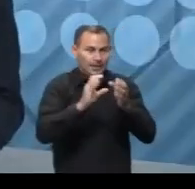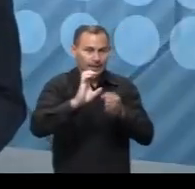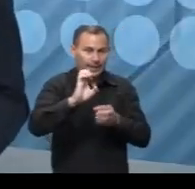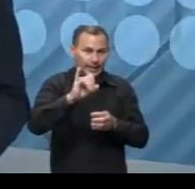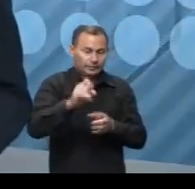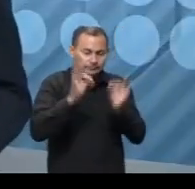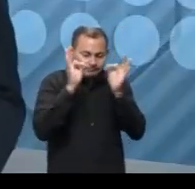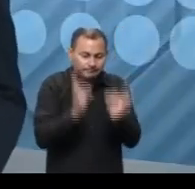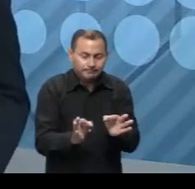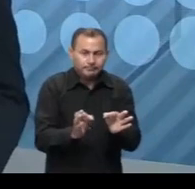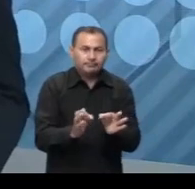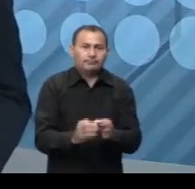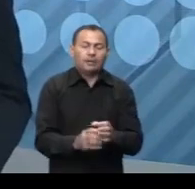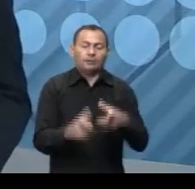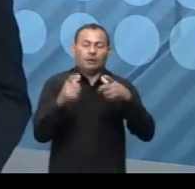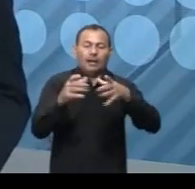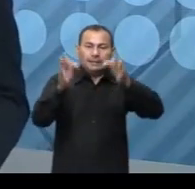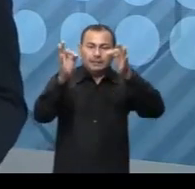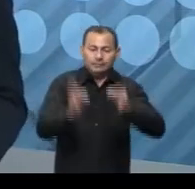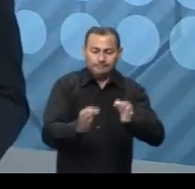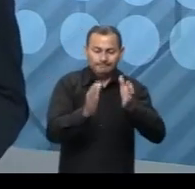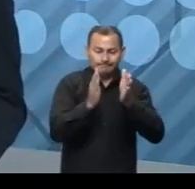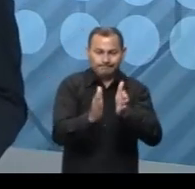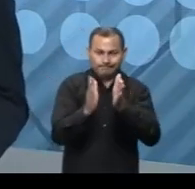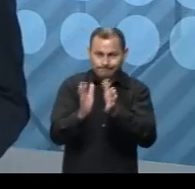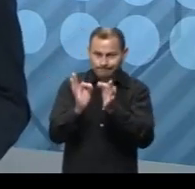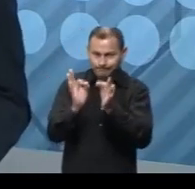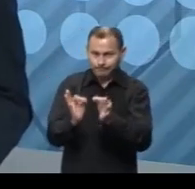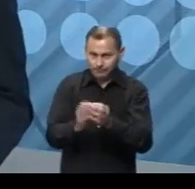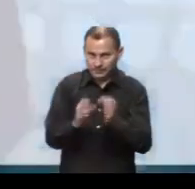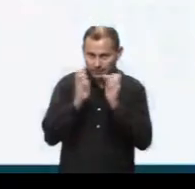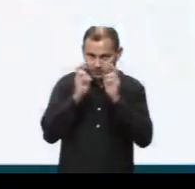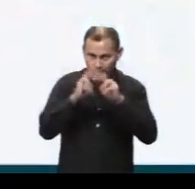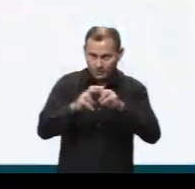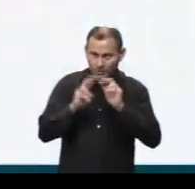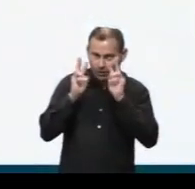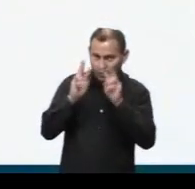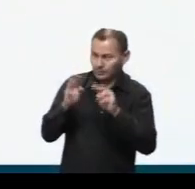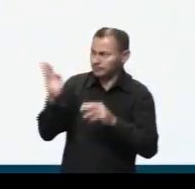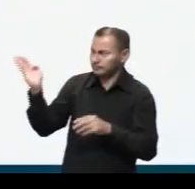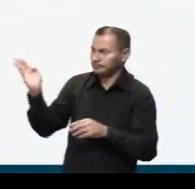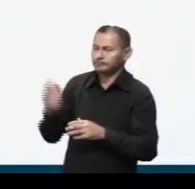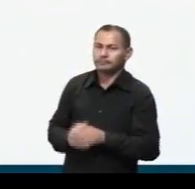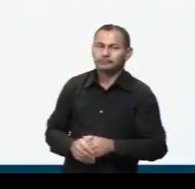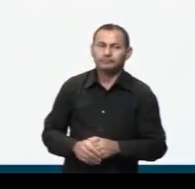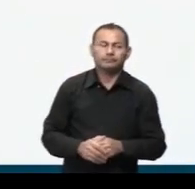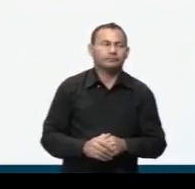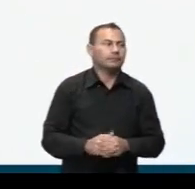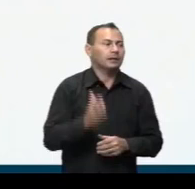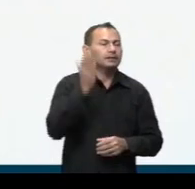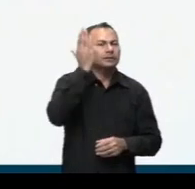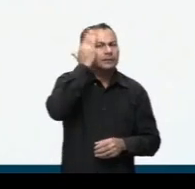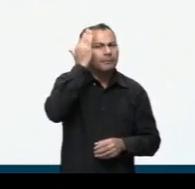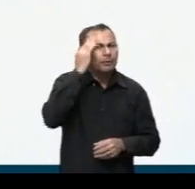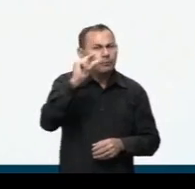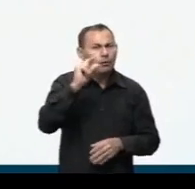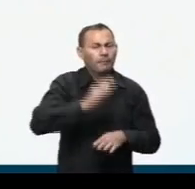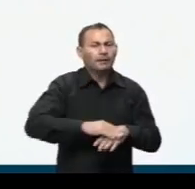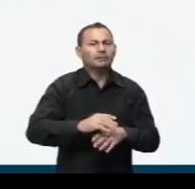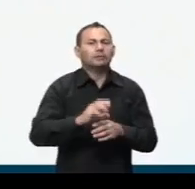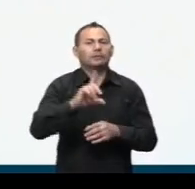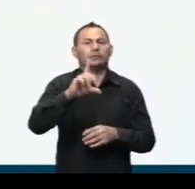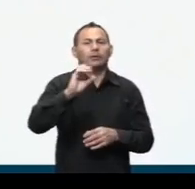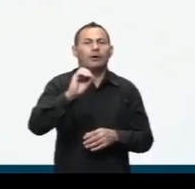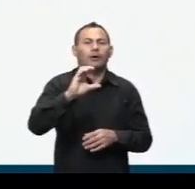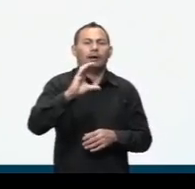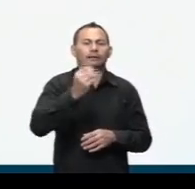fique devidamente bem posicionado, ok? Então, retornando para o quadro, a gente vê agora, para saber um pouco mais sobre a locação, a